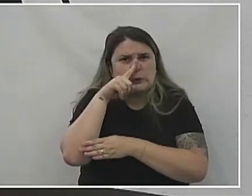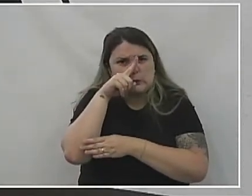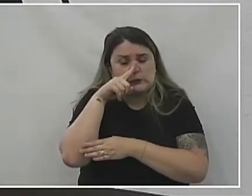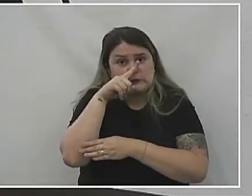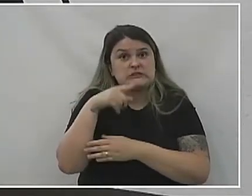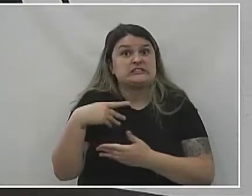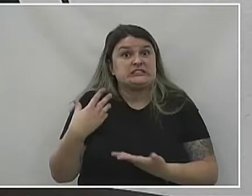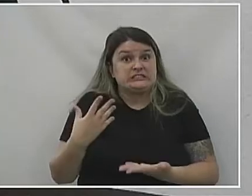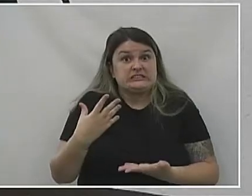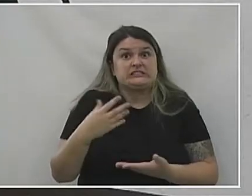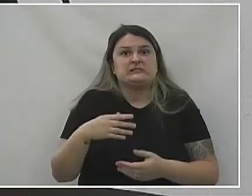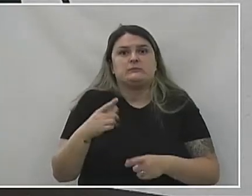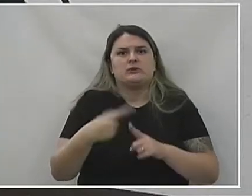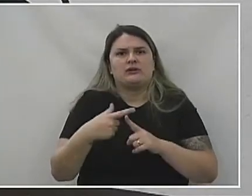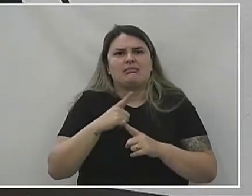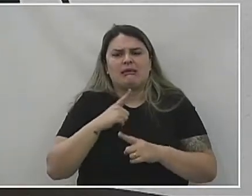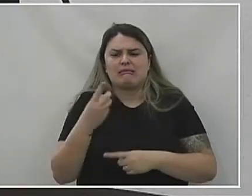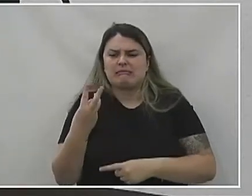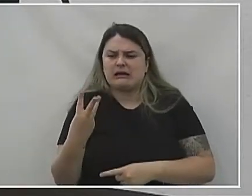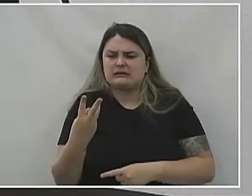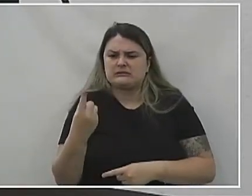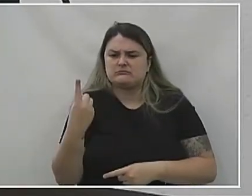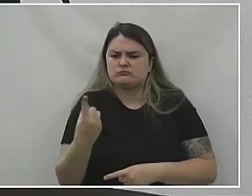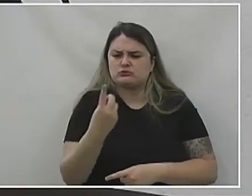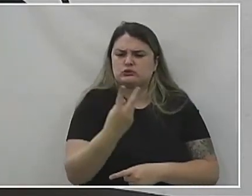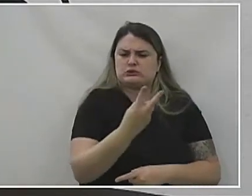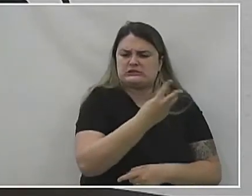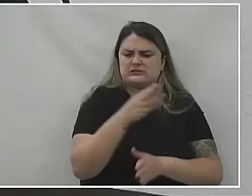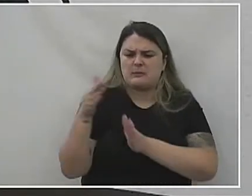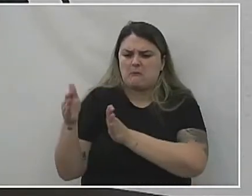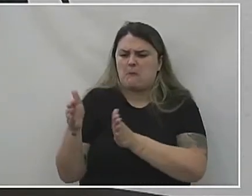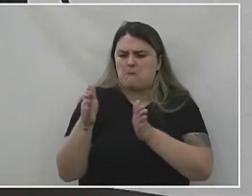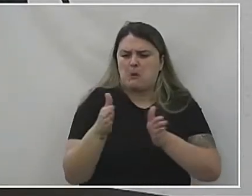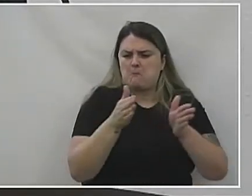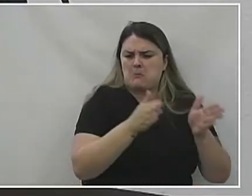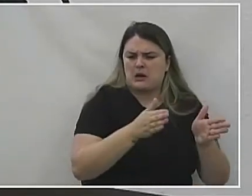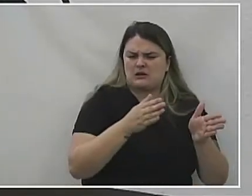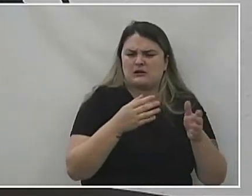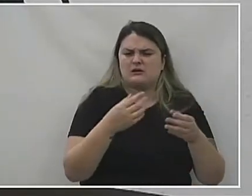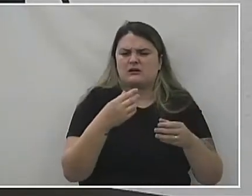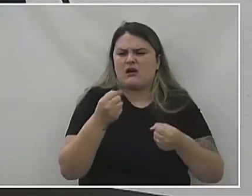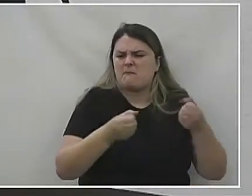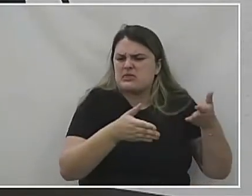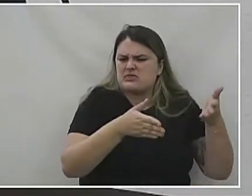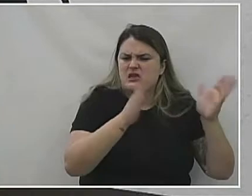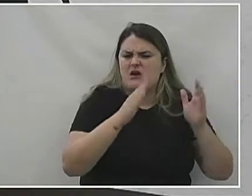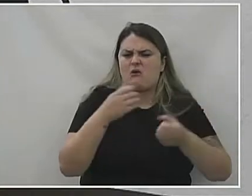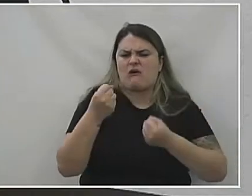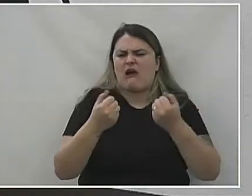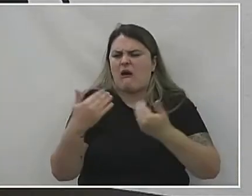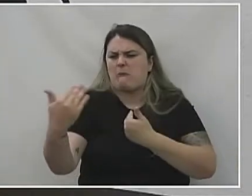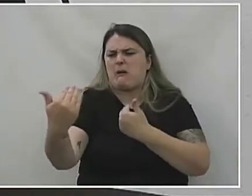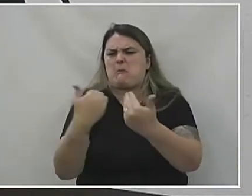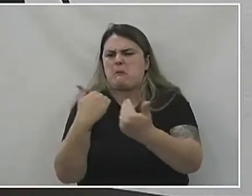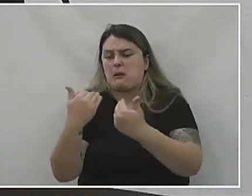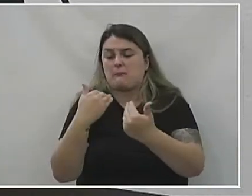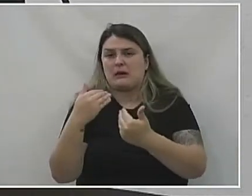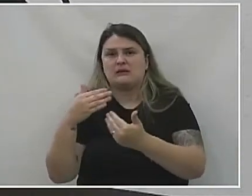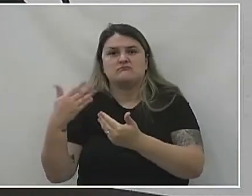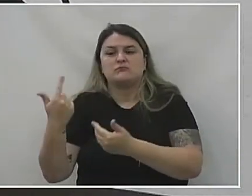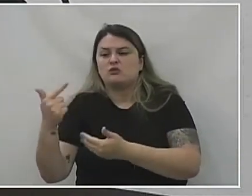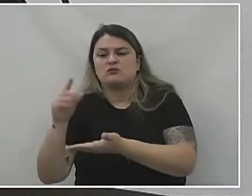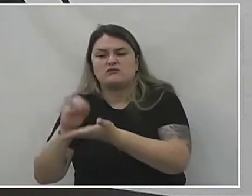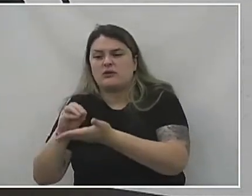faixa passando carreta EA ciclovia ali então quero destacar já critiquei muito Deputado lucien por algumas coisas mas nesse momento que ela